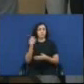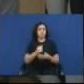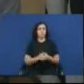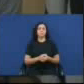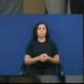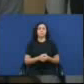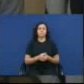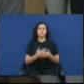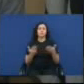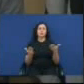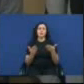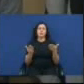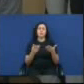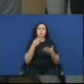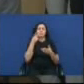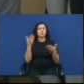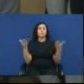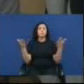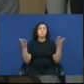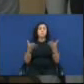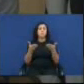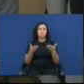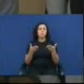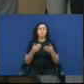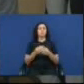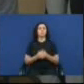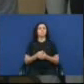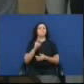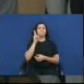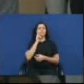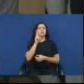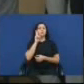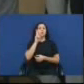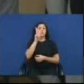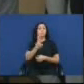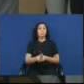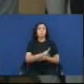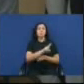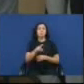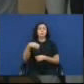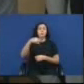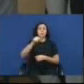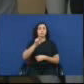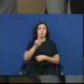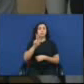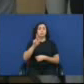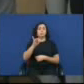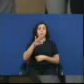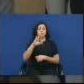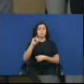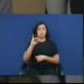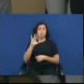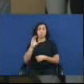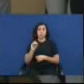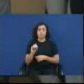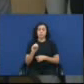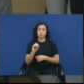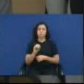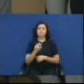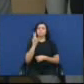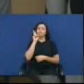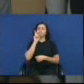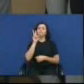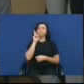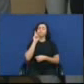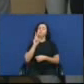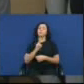Saltando para a nossa realidade mais próxima, lembro-me do padre Maurício Sebastião Ferreira, de saudosa